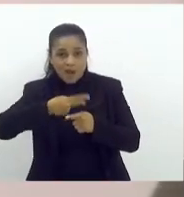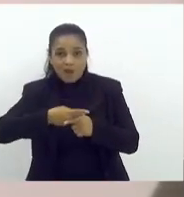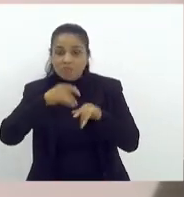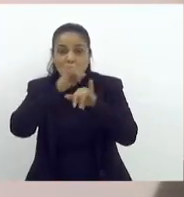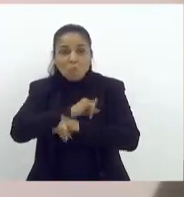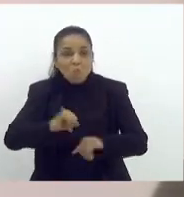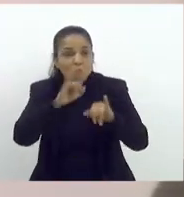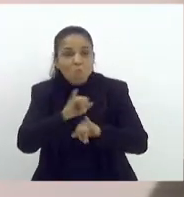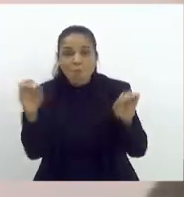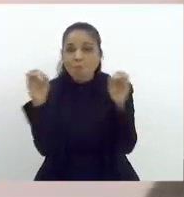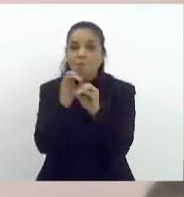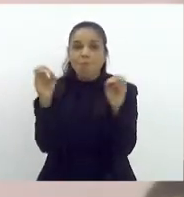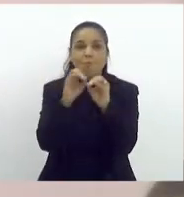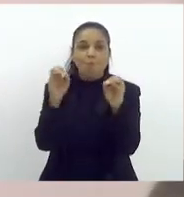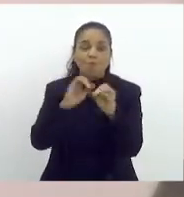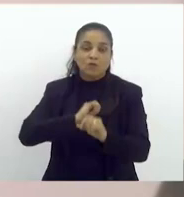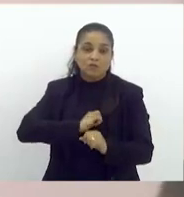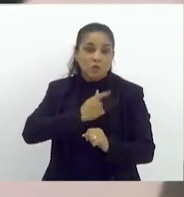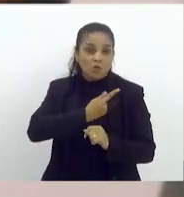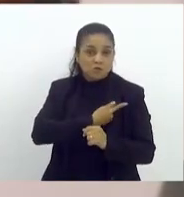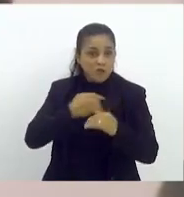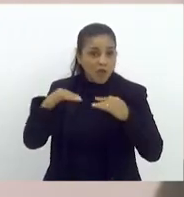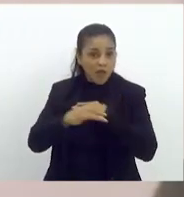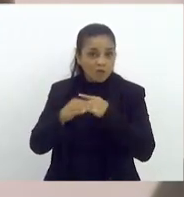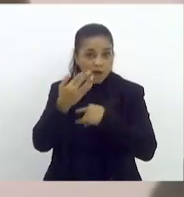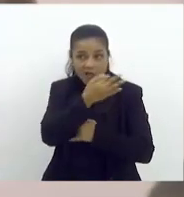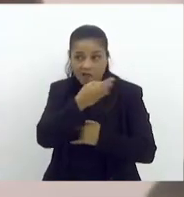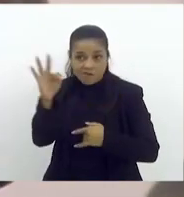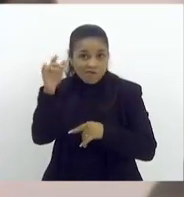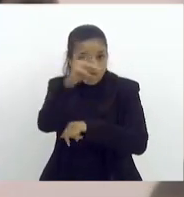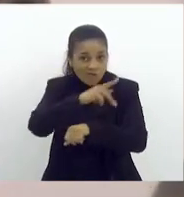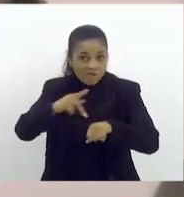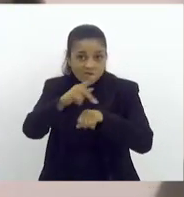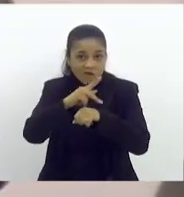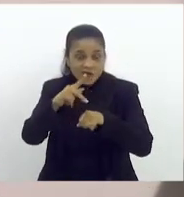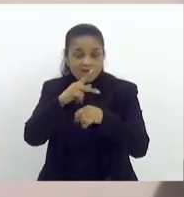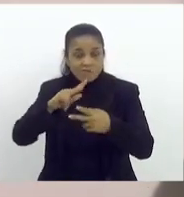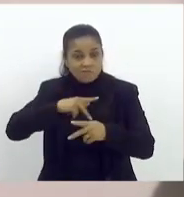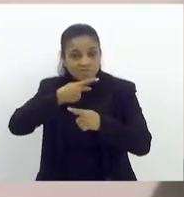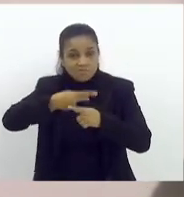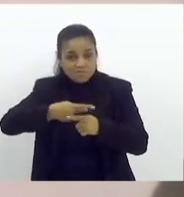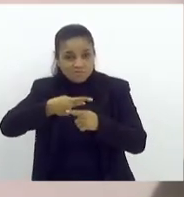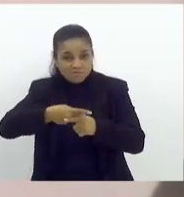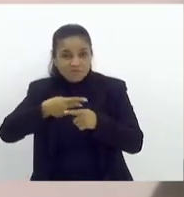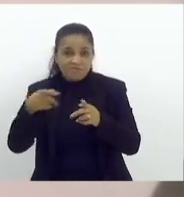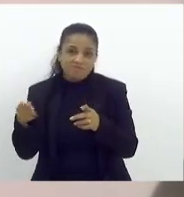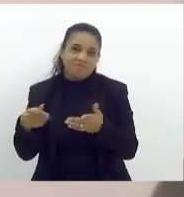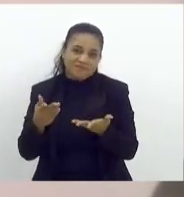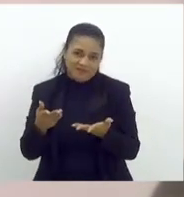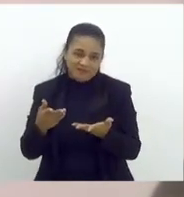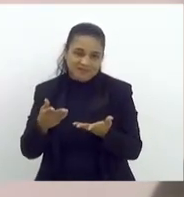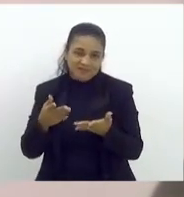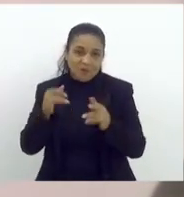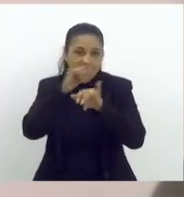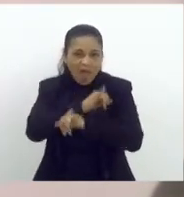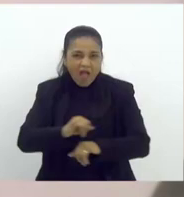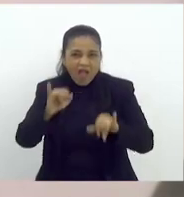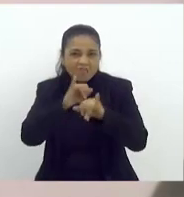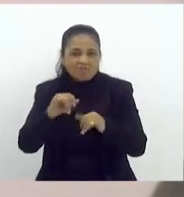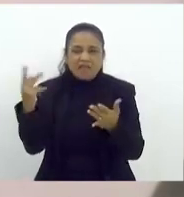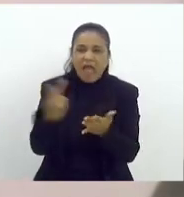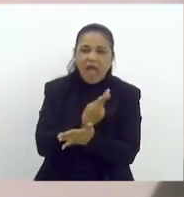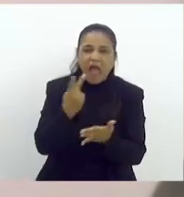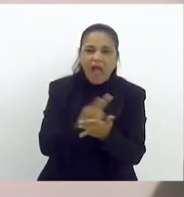São Gonçalo tava ganhando pla na França com clipe que eles falaram que era sobre o tráfico então a mídia vende muito errado sobre a gente